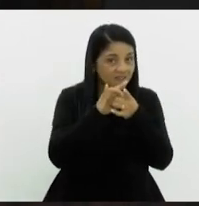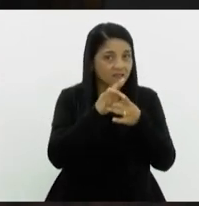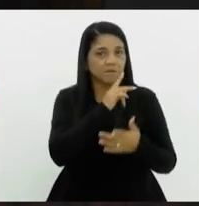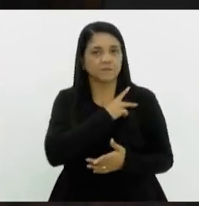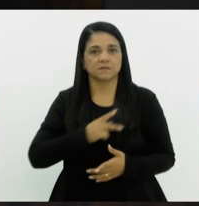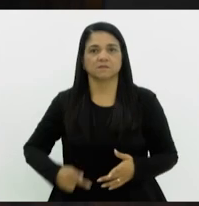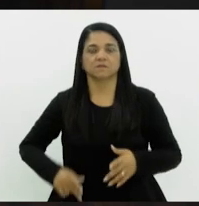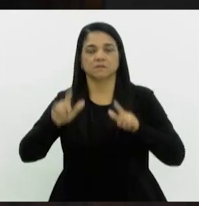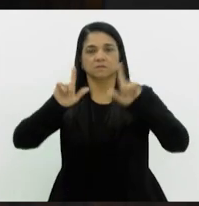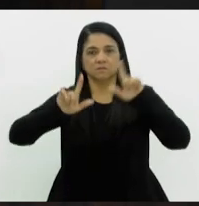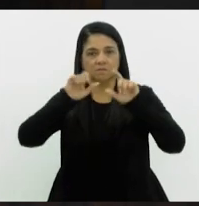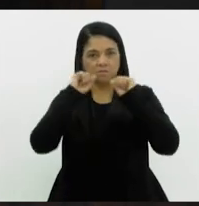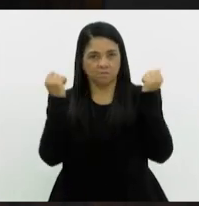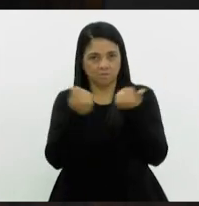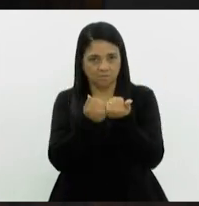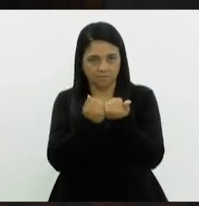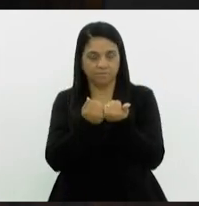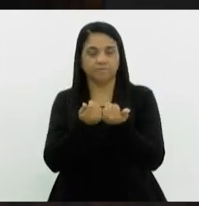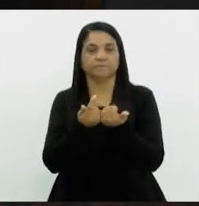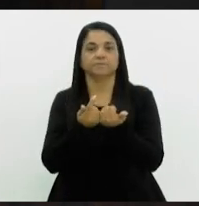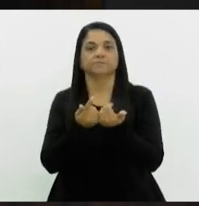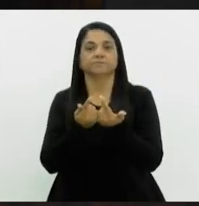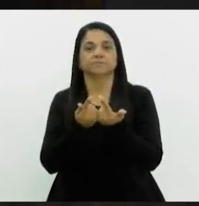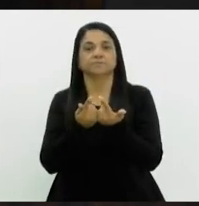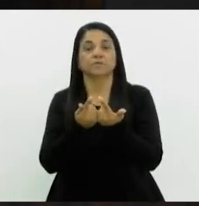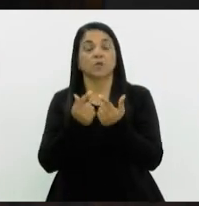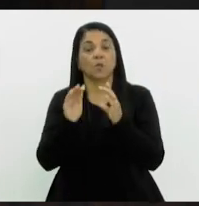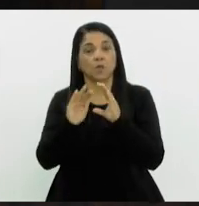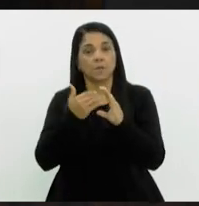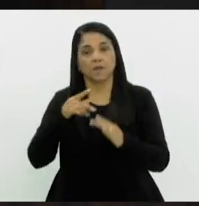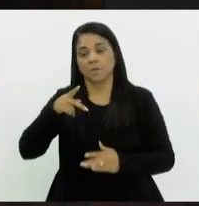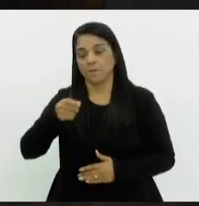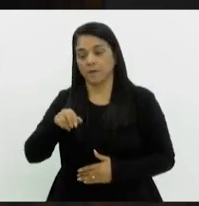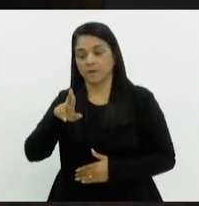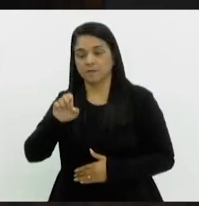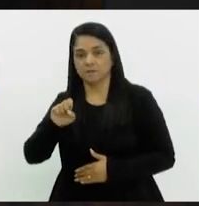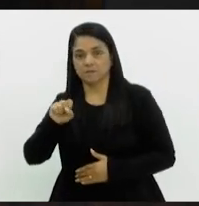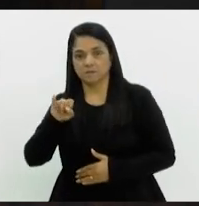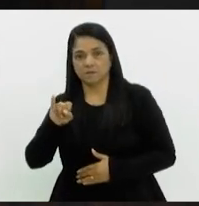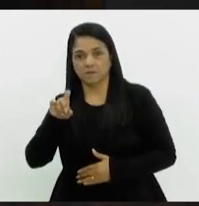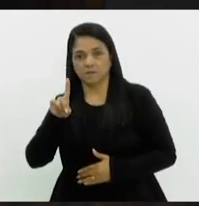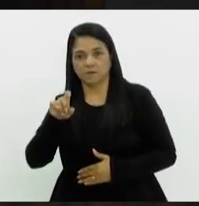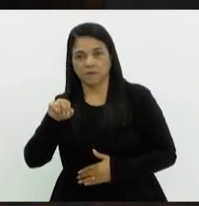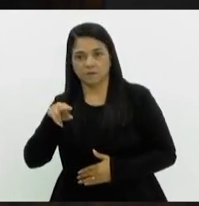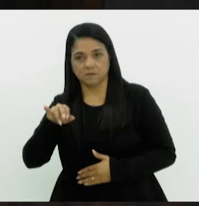da Assembleia Legislativa. O e-mail, repetindo,